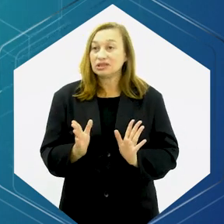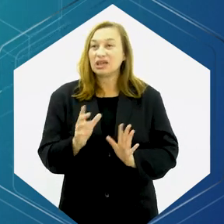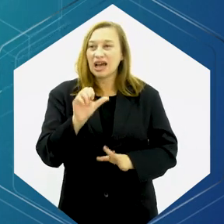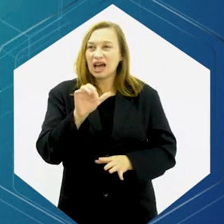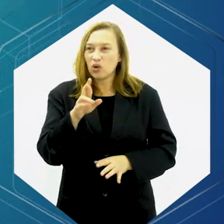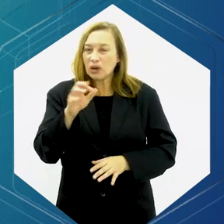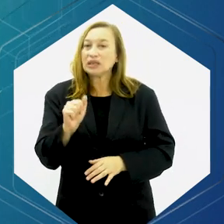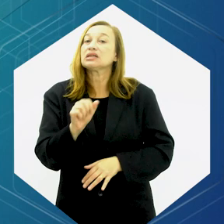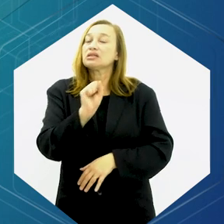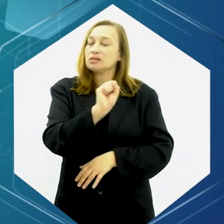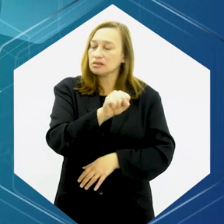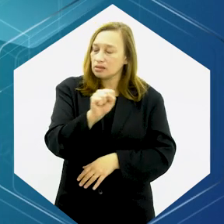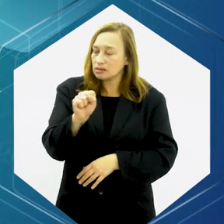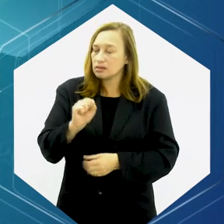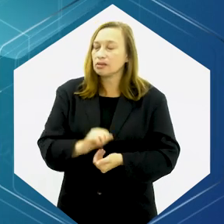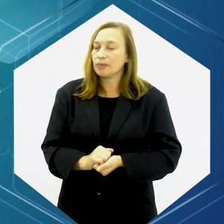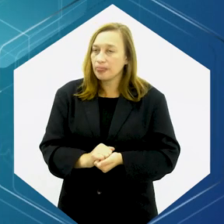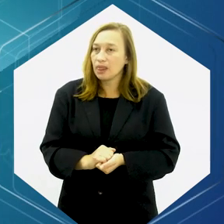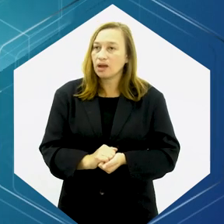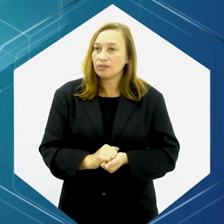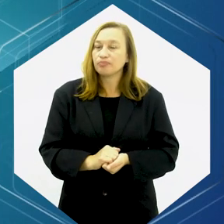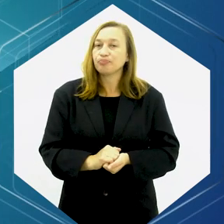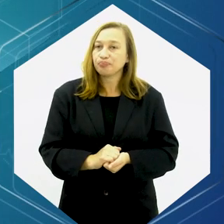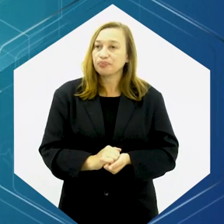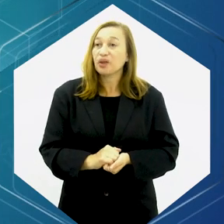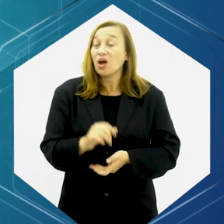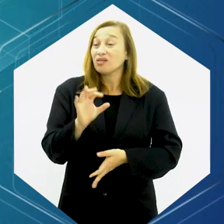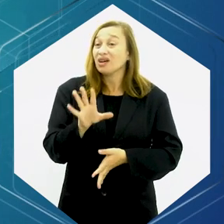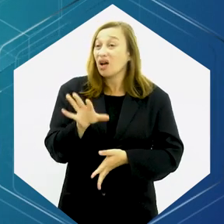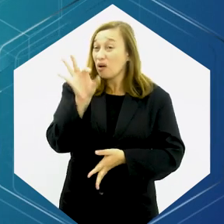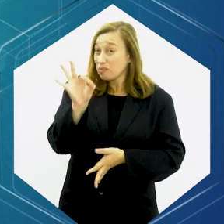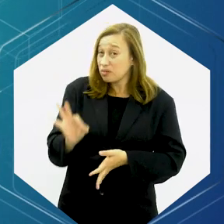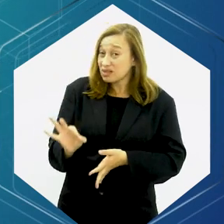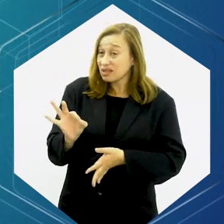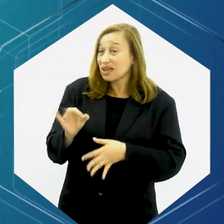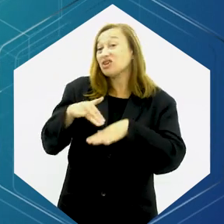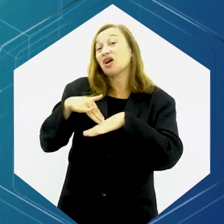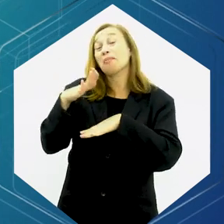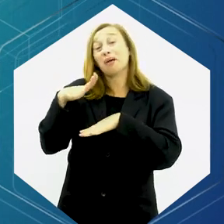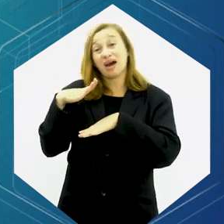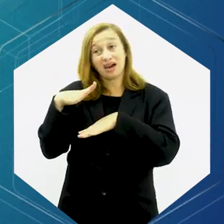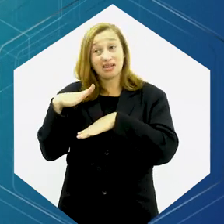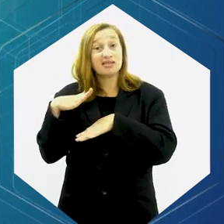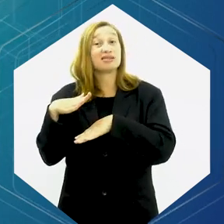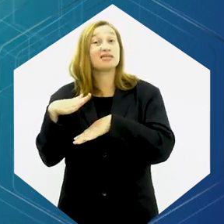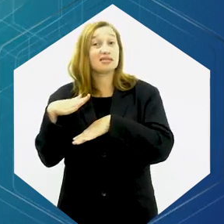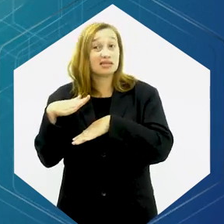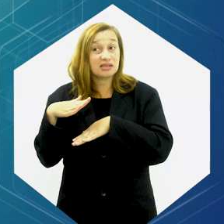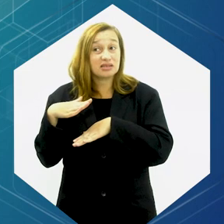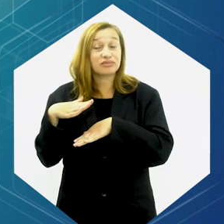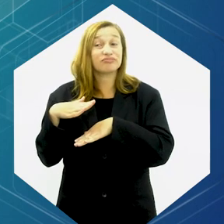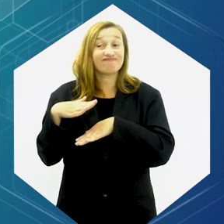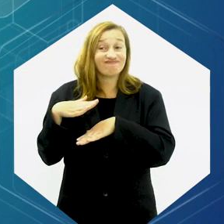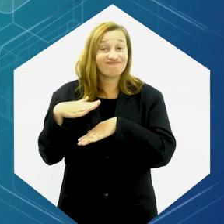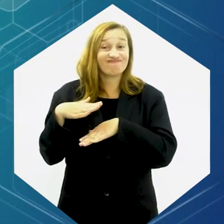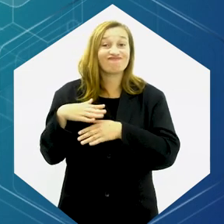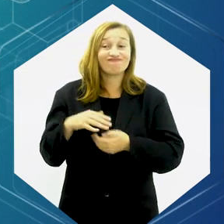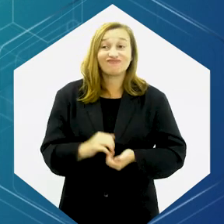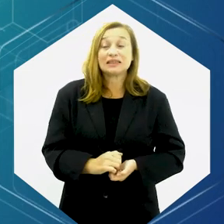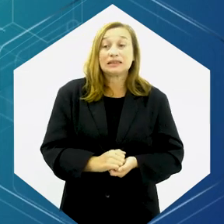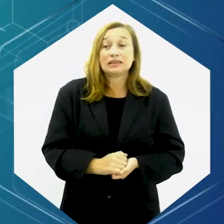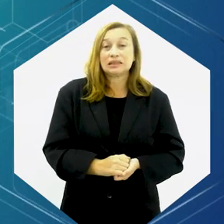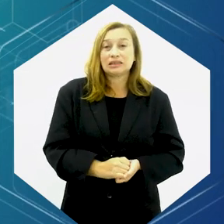né Carolina isso é é uma é uma prevalência e bem alta né e bem